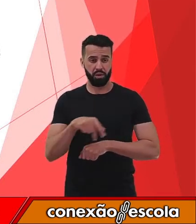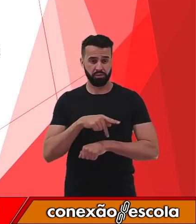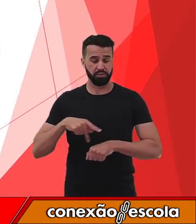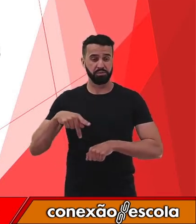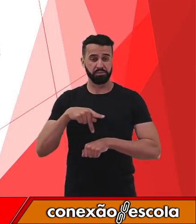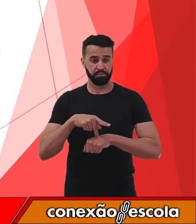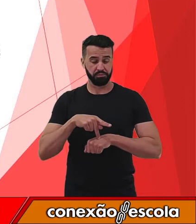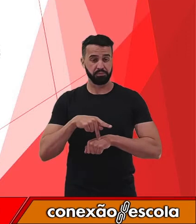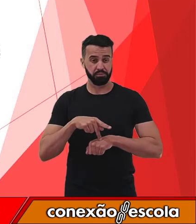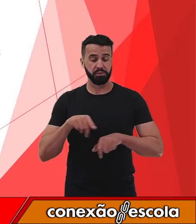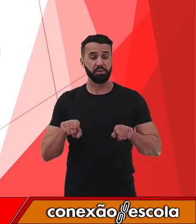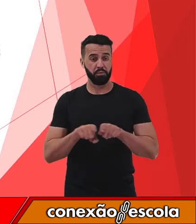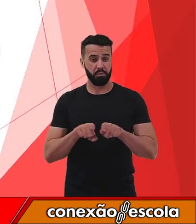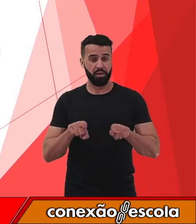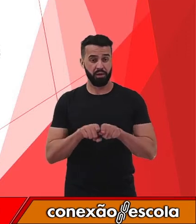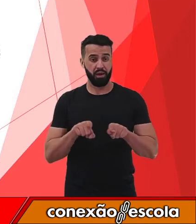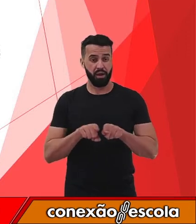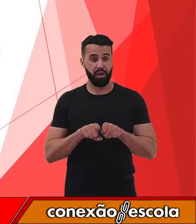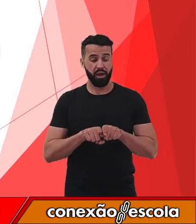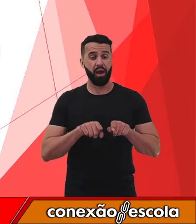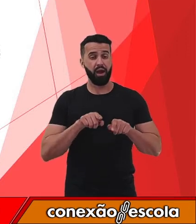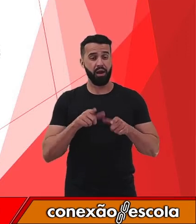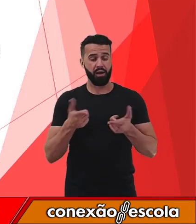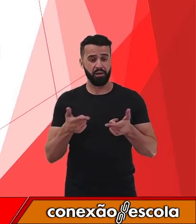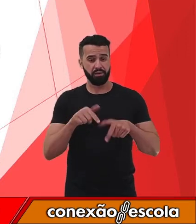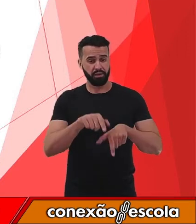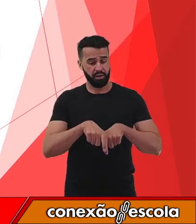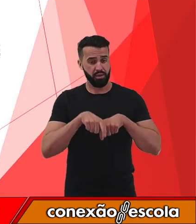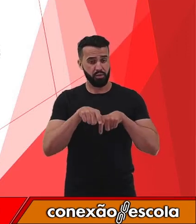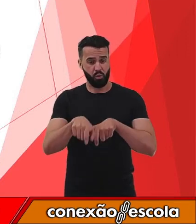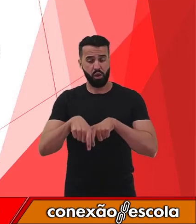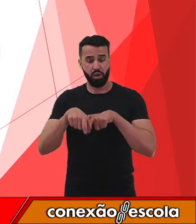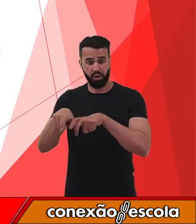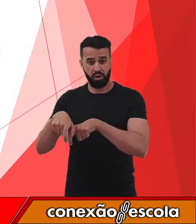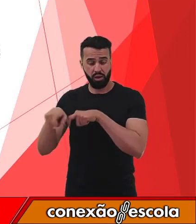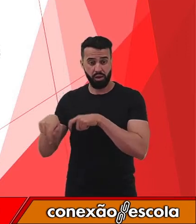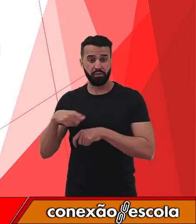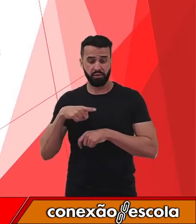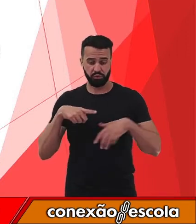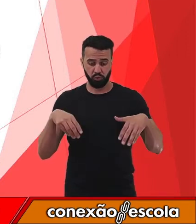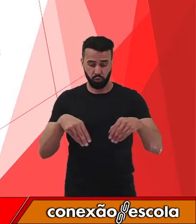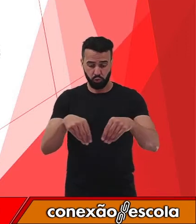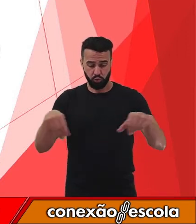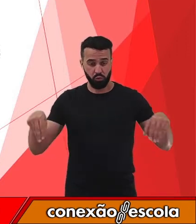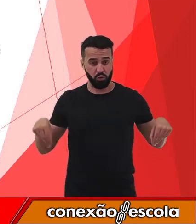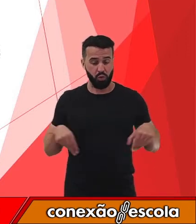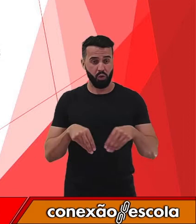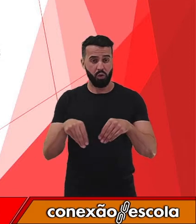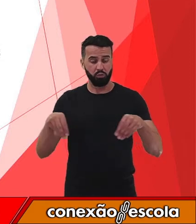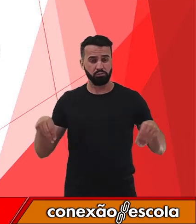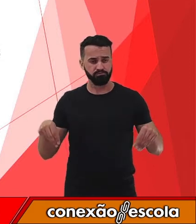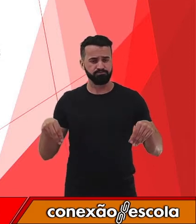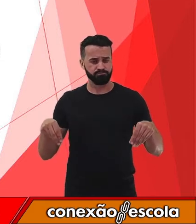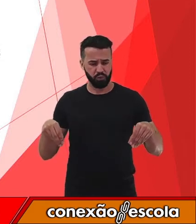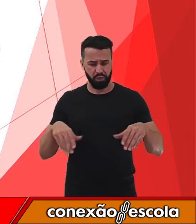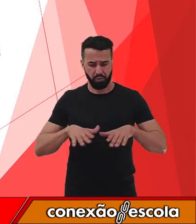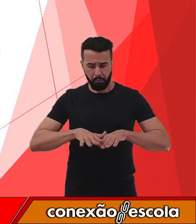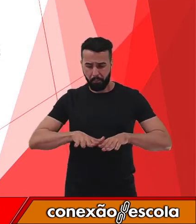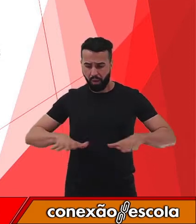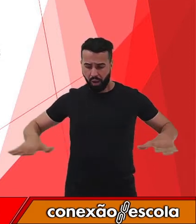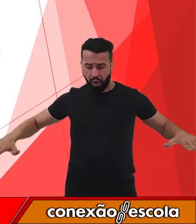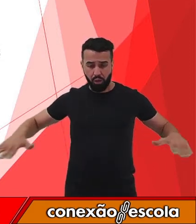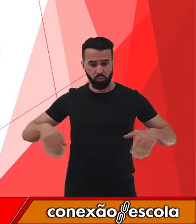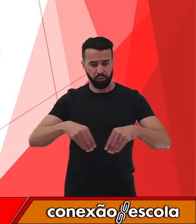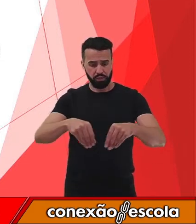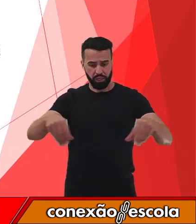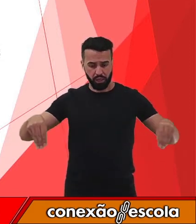A produção agrícola, em decorrência de solo fértil e do terreno mais plano,